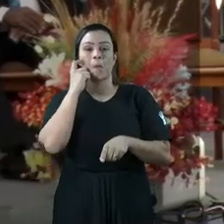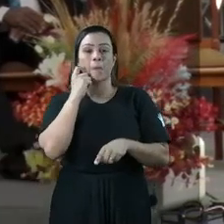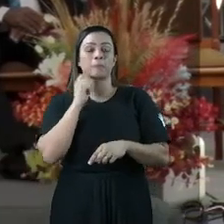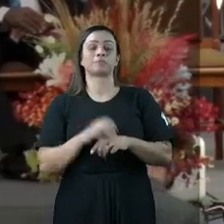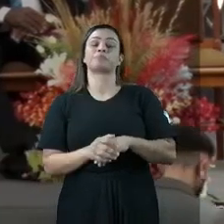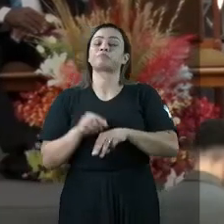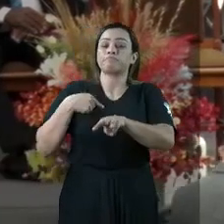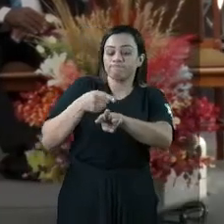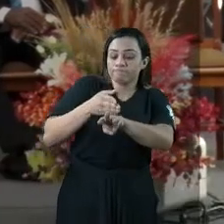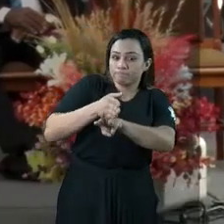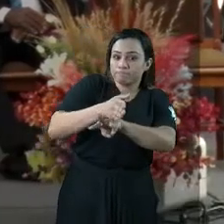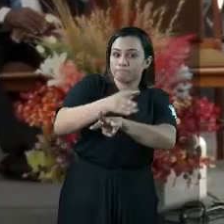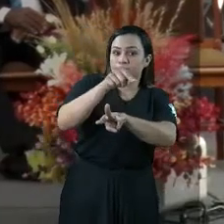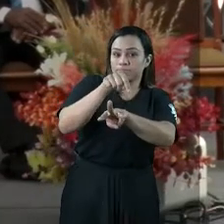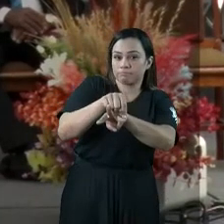glória.